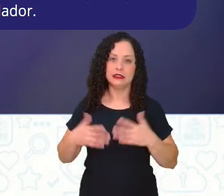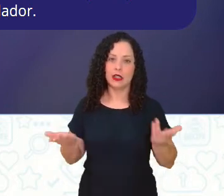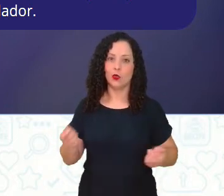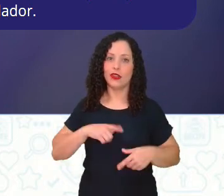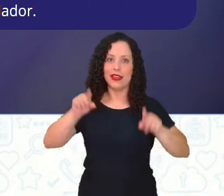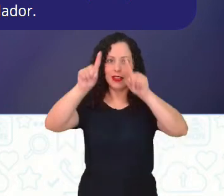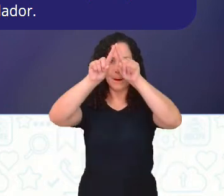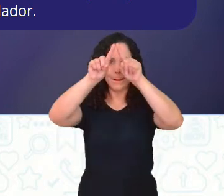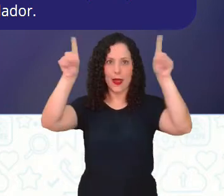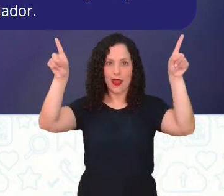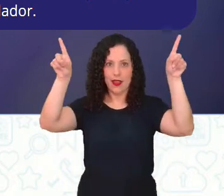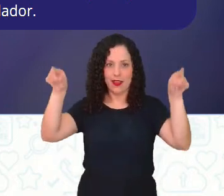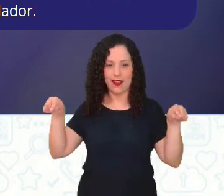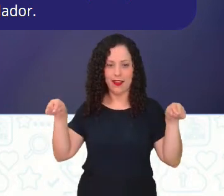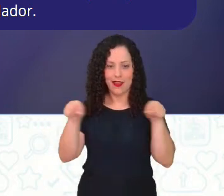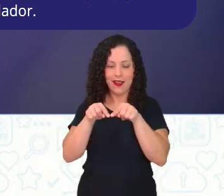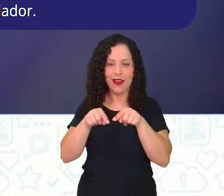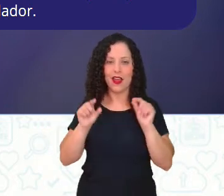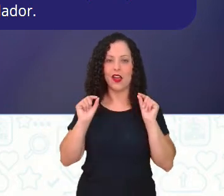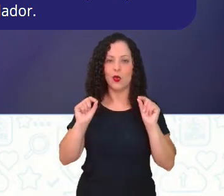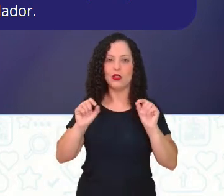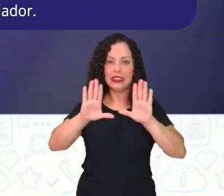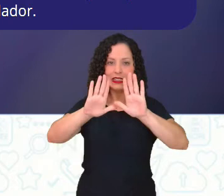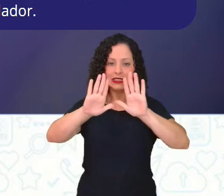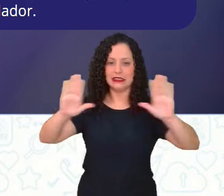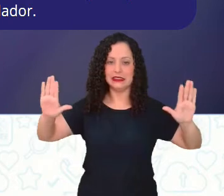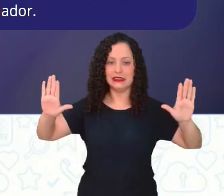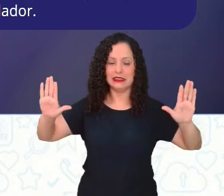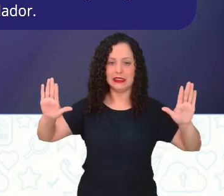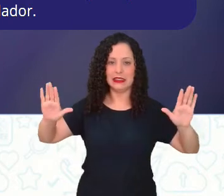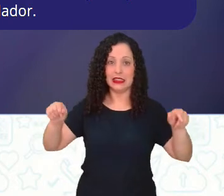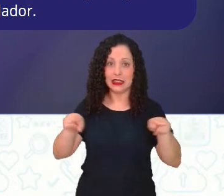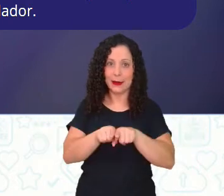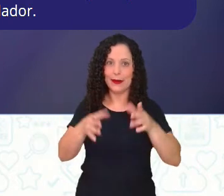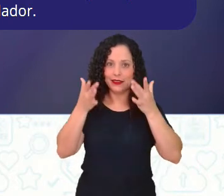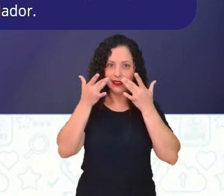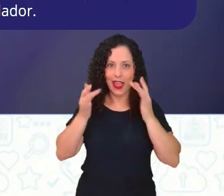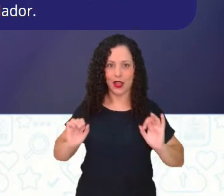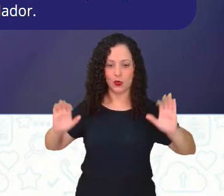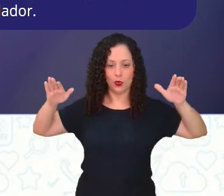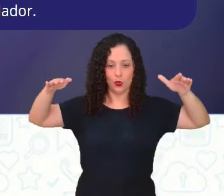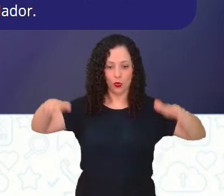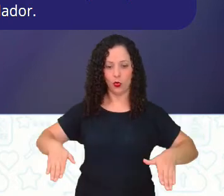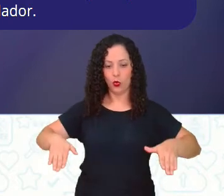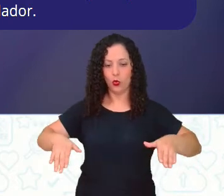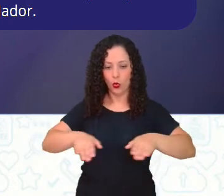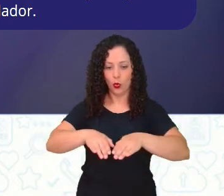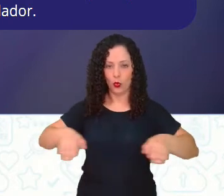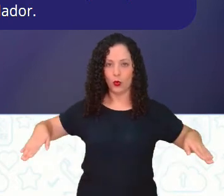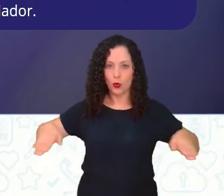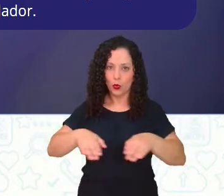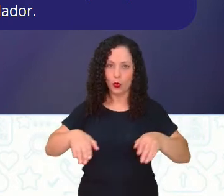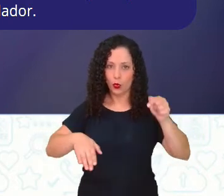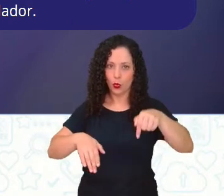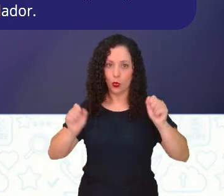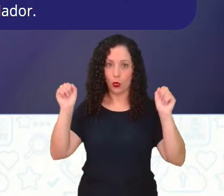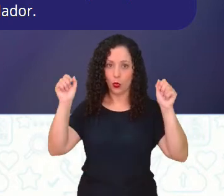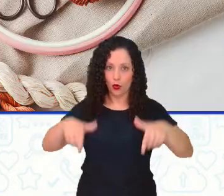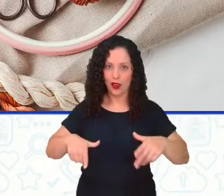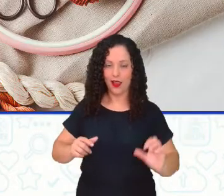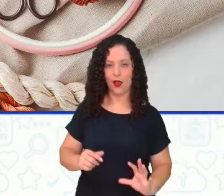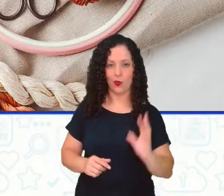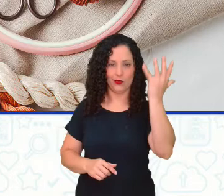moldura que faz com que o cenário ou a cena aconteça, né? Está em volta ali,